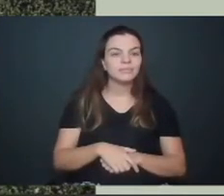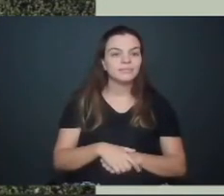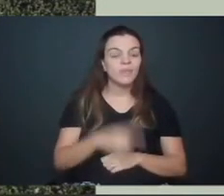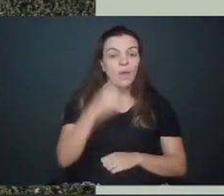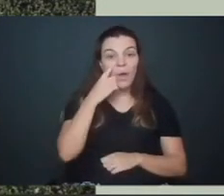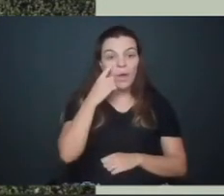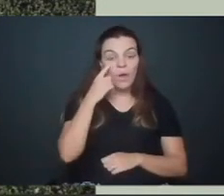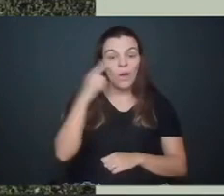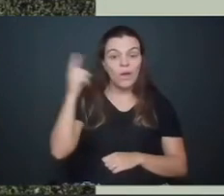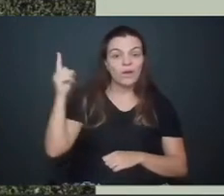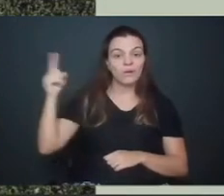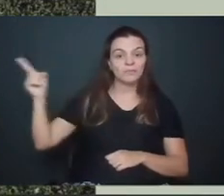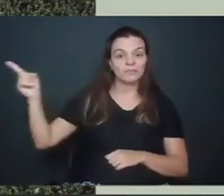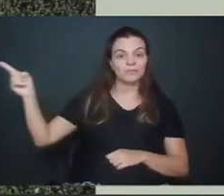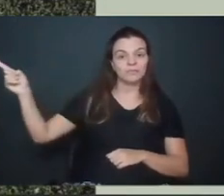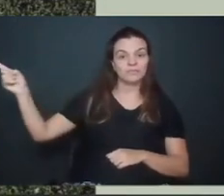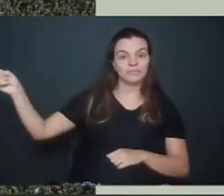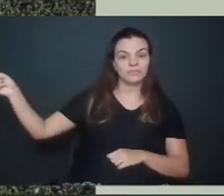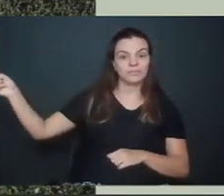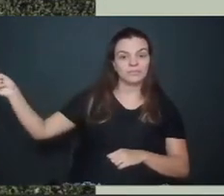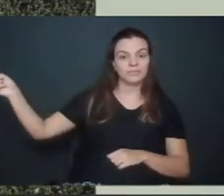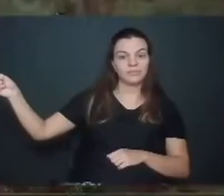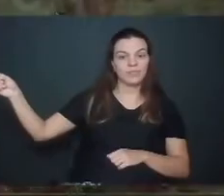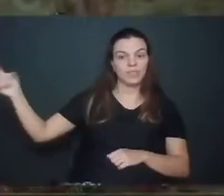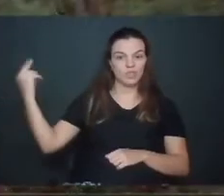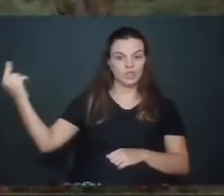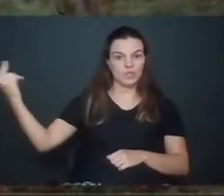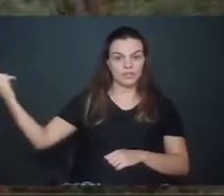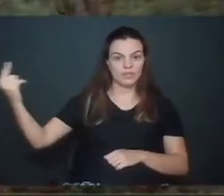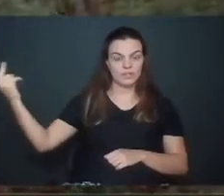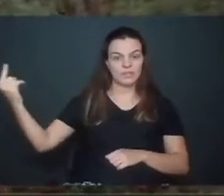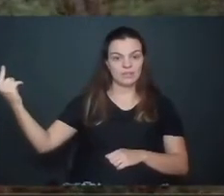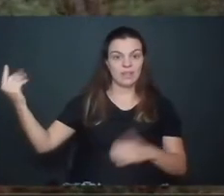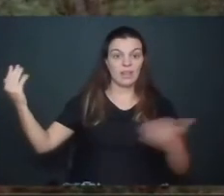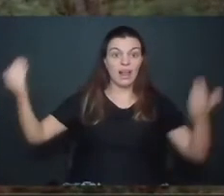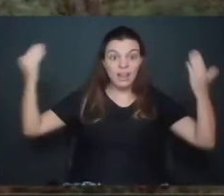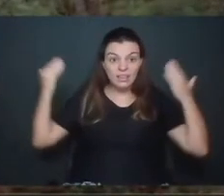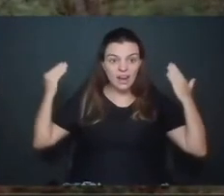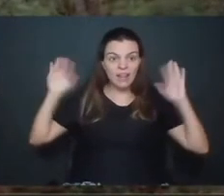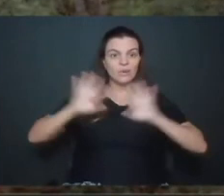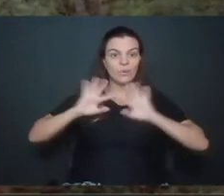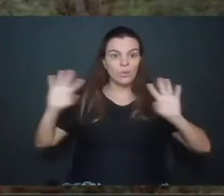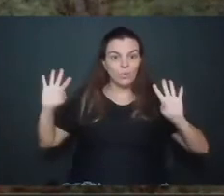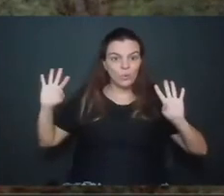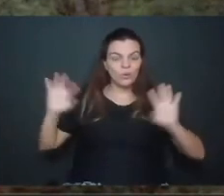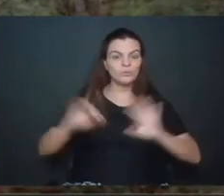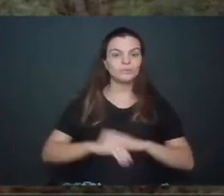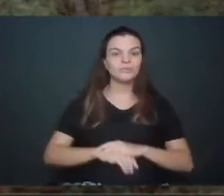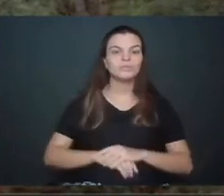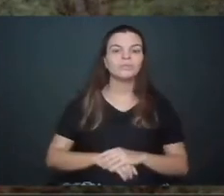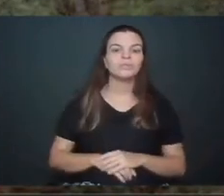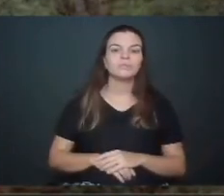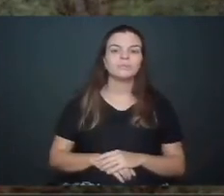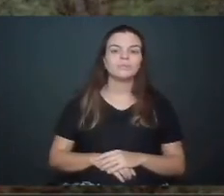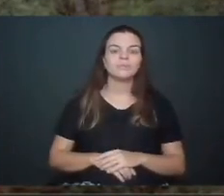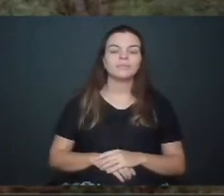Olha os galhos desse, né? Bom, ai meu Deus, é tanta coisa. Olha ali, ó. Poderia uma floresta